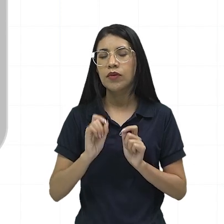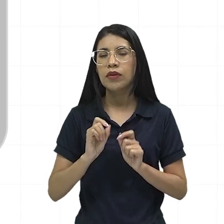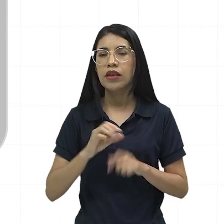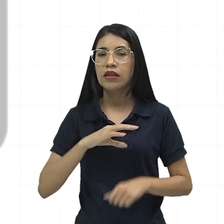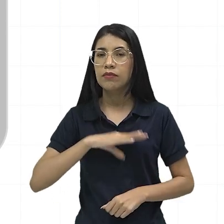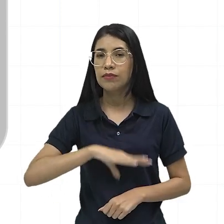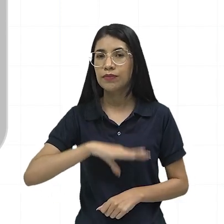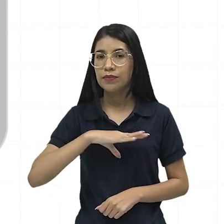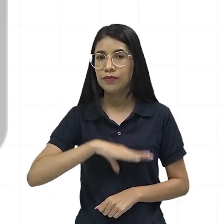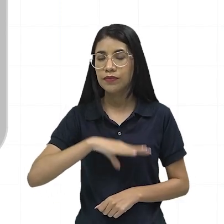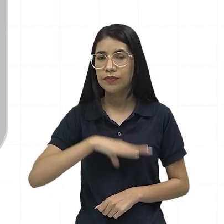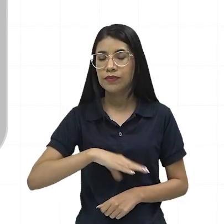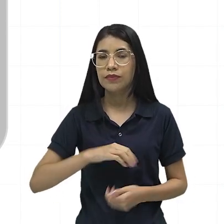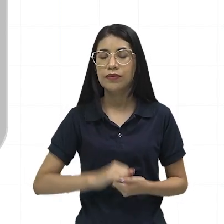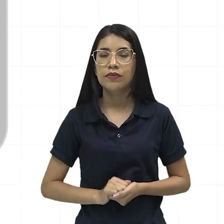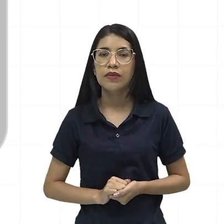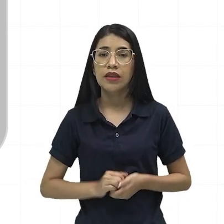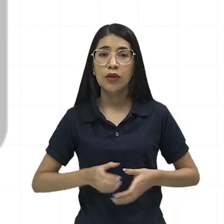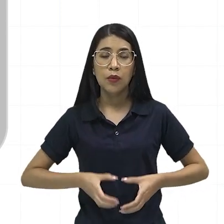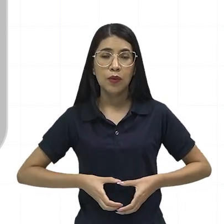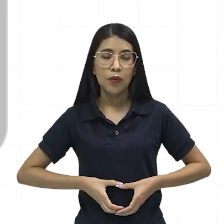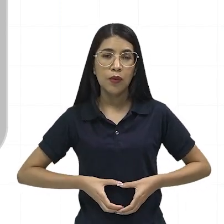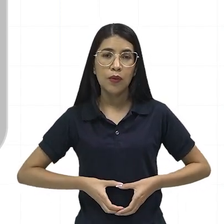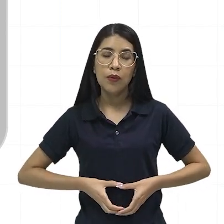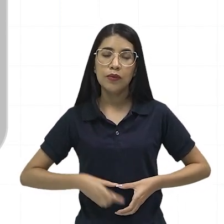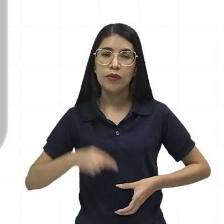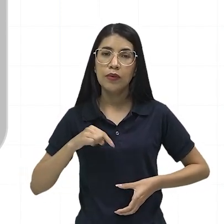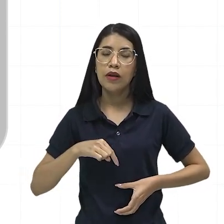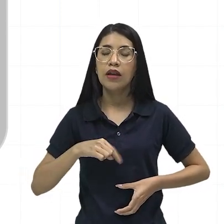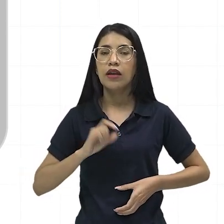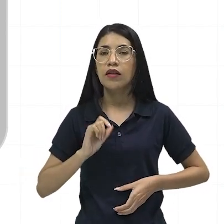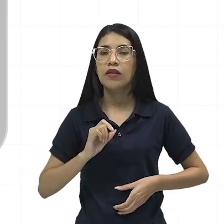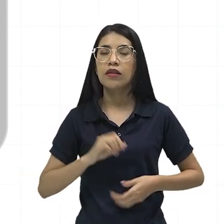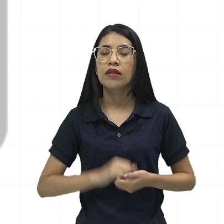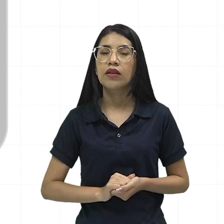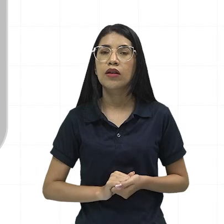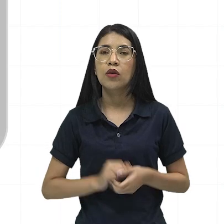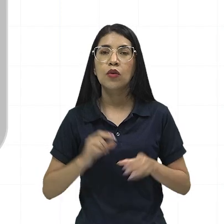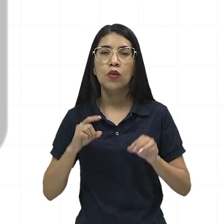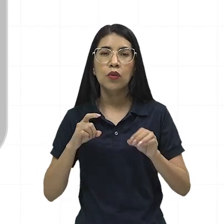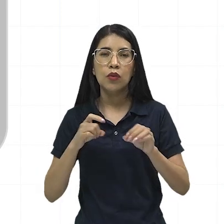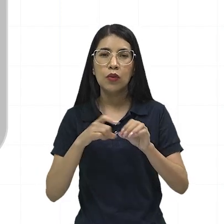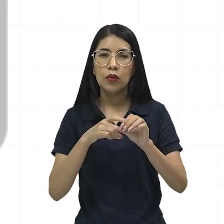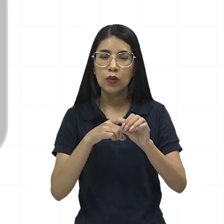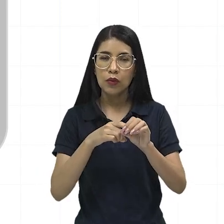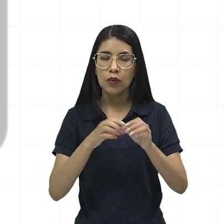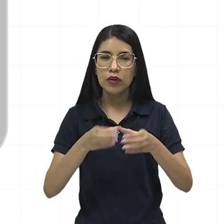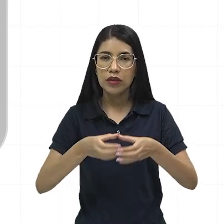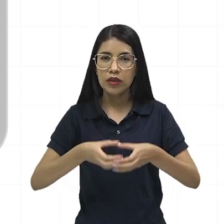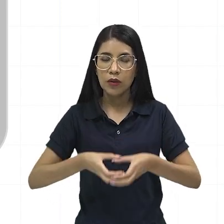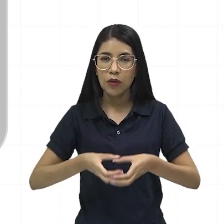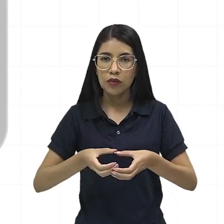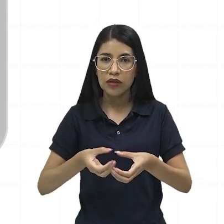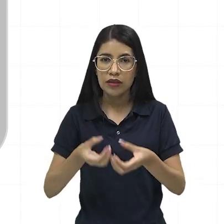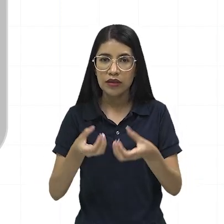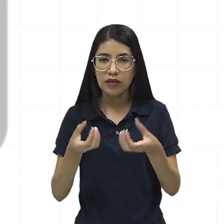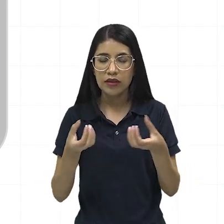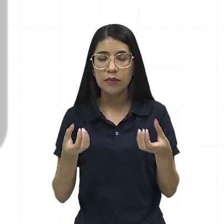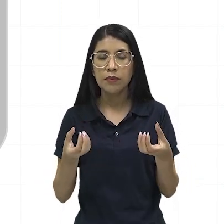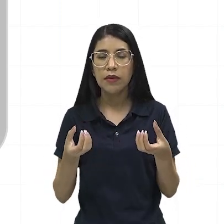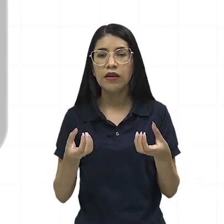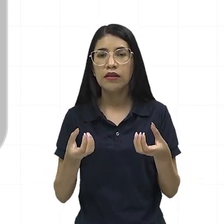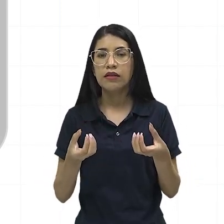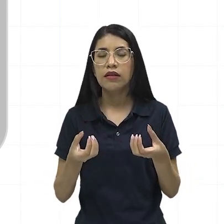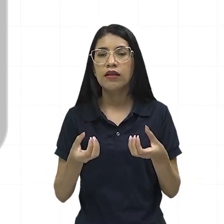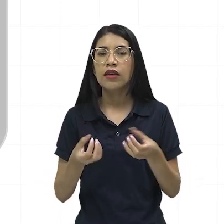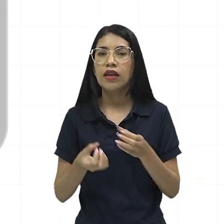Então, só para a gente entender melhor, o útero ele é o órgão em que o zigoto, tá? Ele vai se dividir, aquela célula que